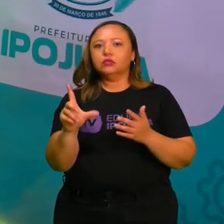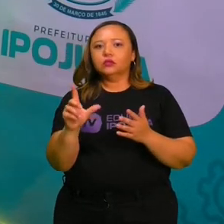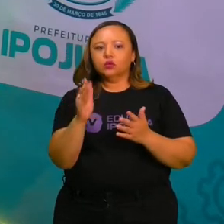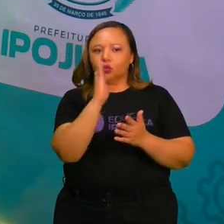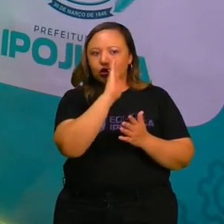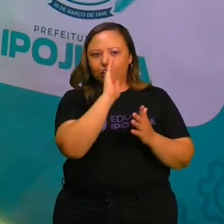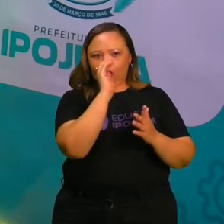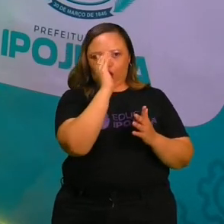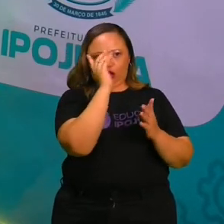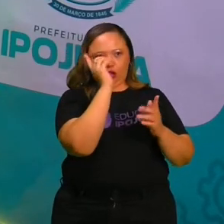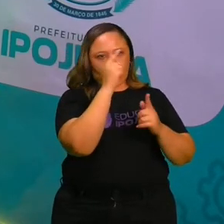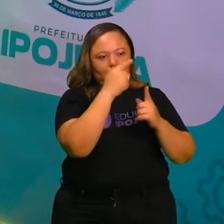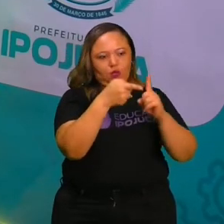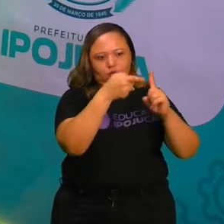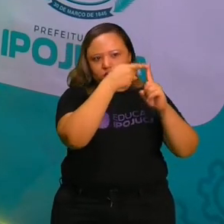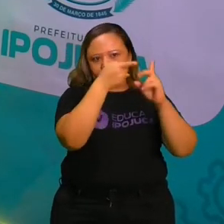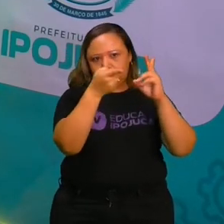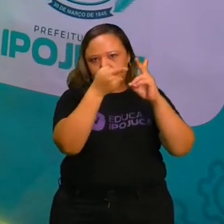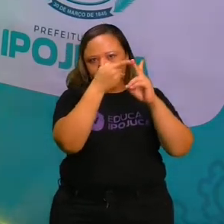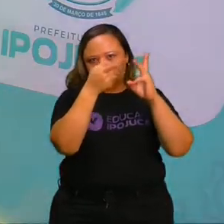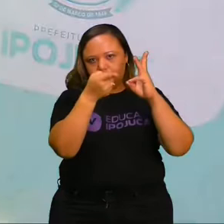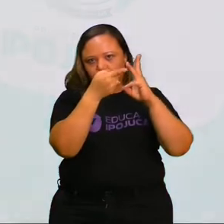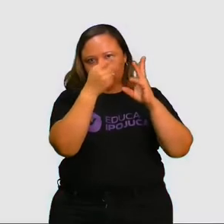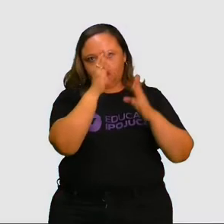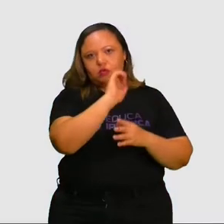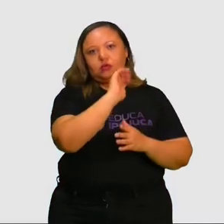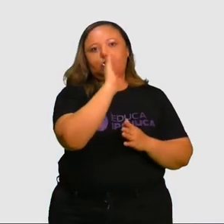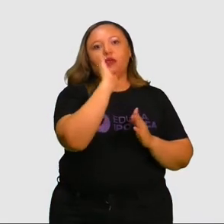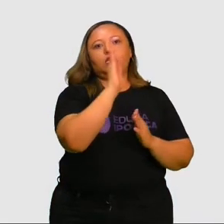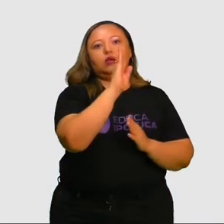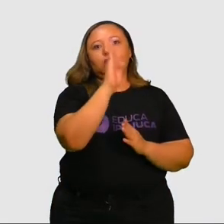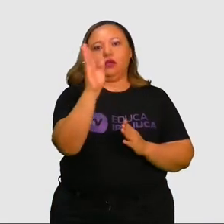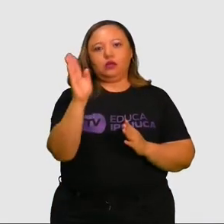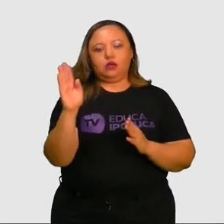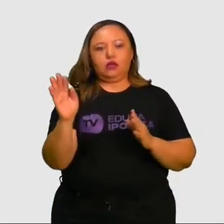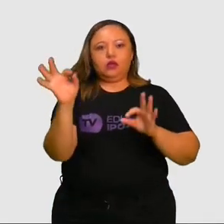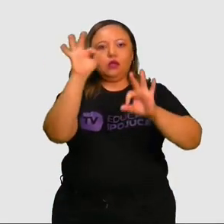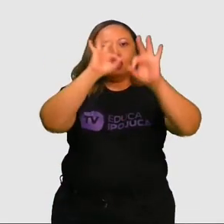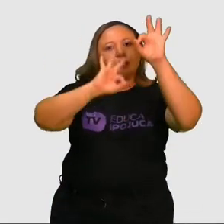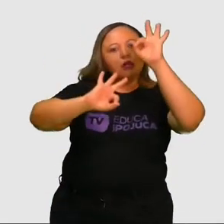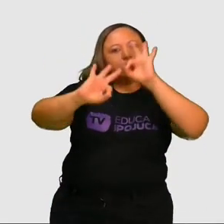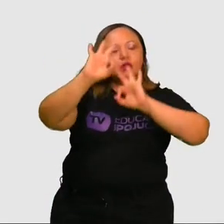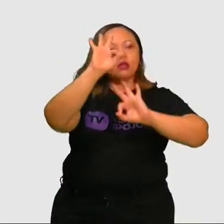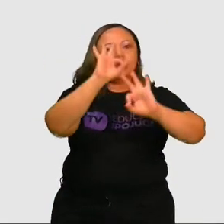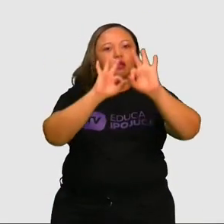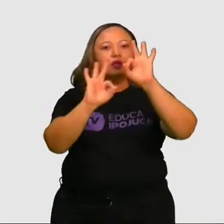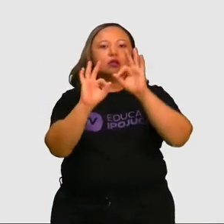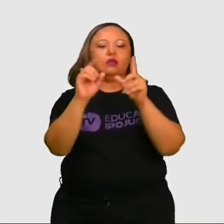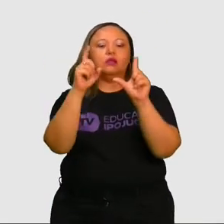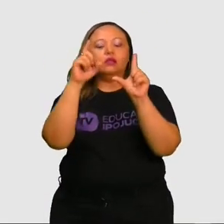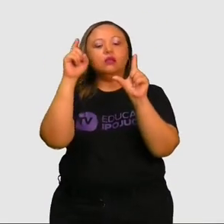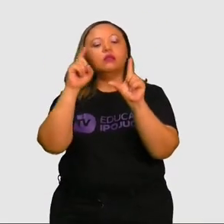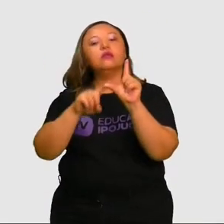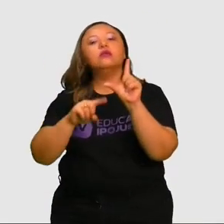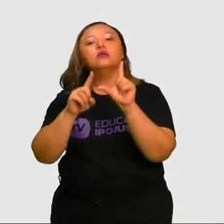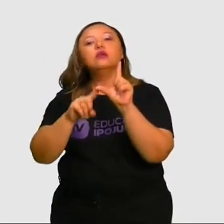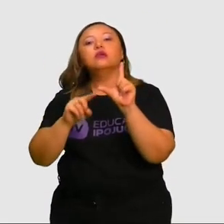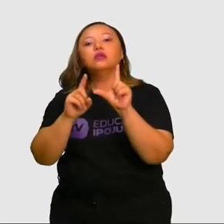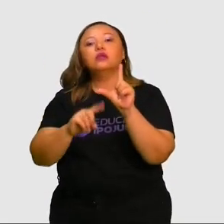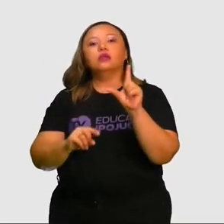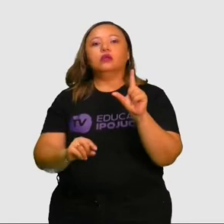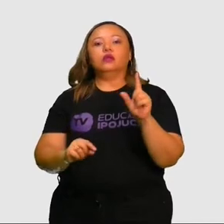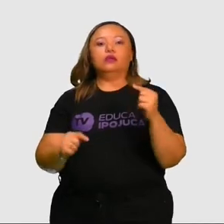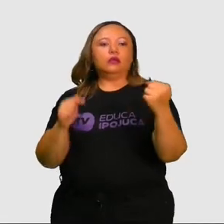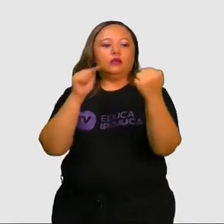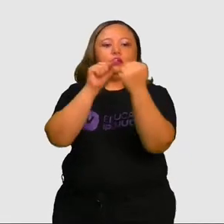Ordem, vamos lá? Saber o que é? Então, é a organização de palavras de acordo com a